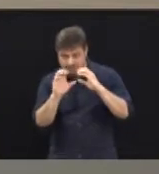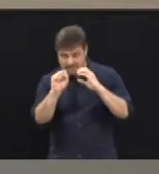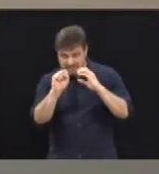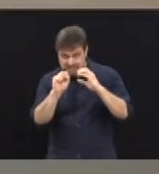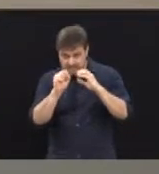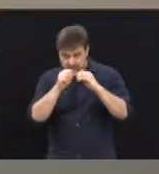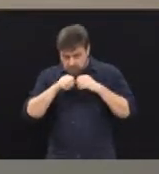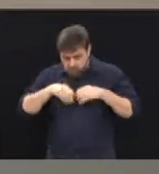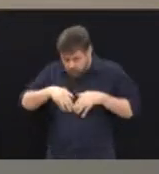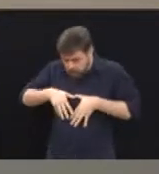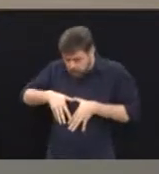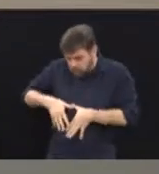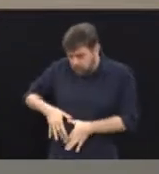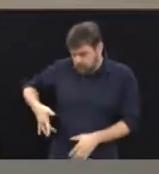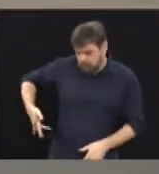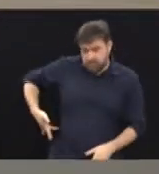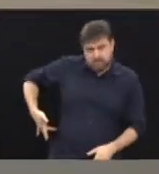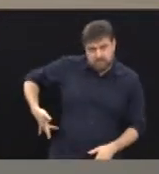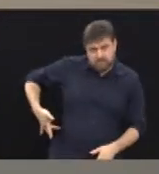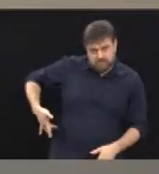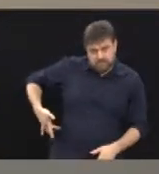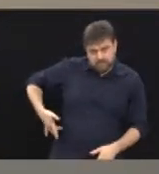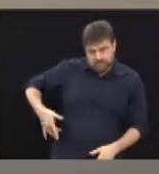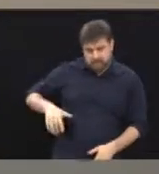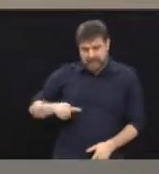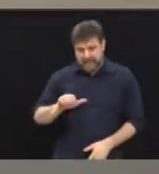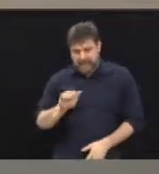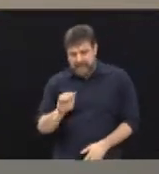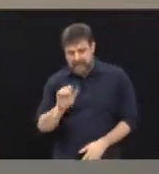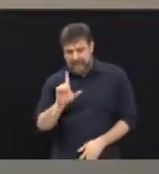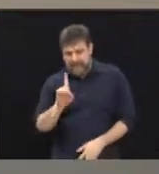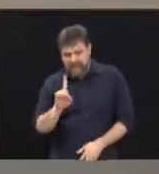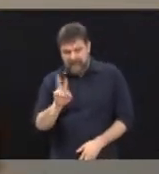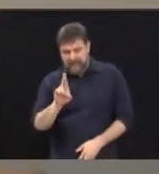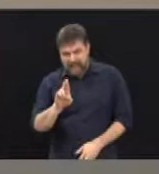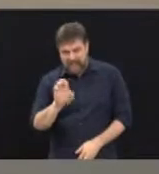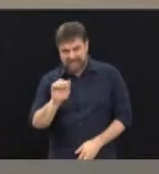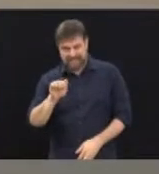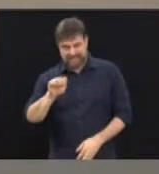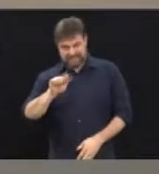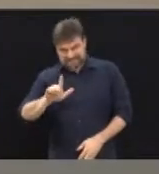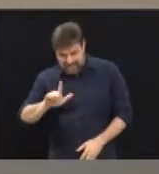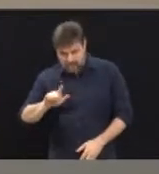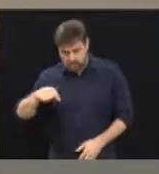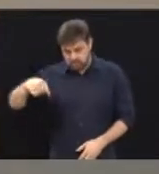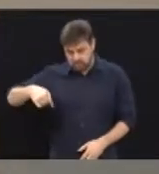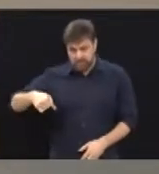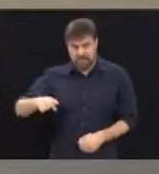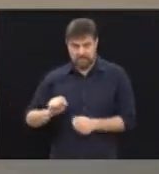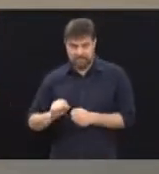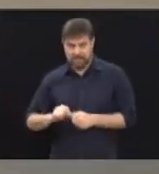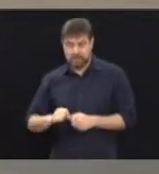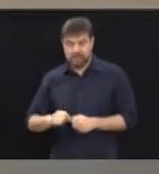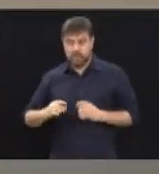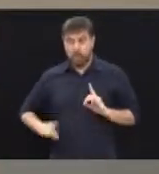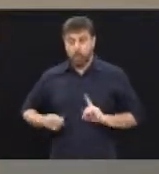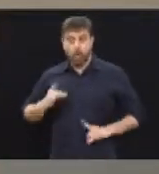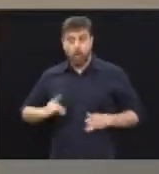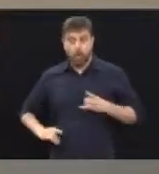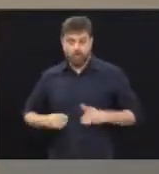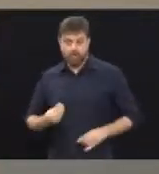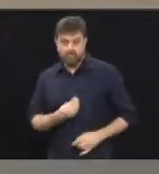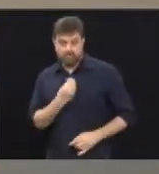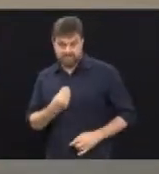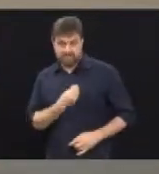adrenal, que é a glândula que produz um outro hormônio chamado cortisol, que é o nosso hormônio da vida. Se a